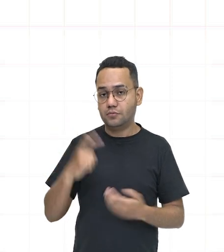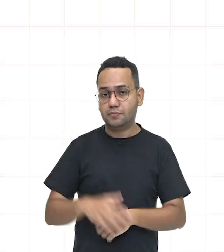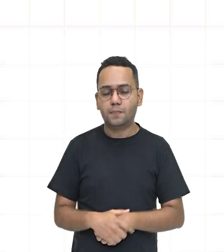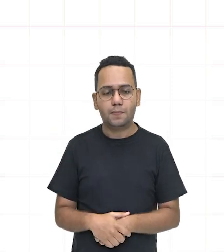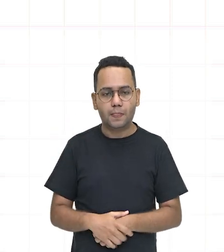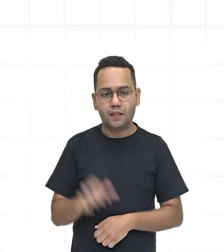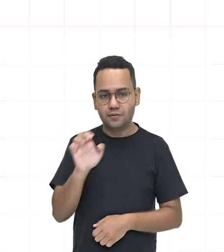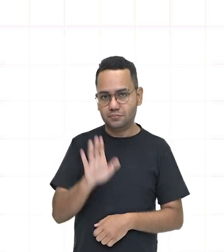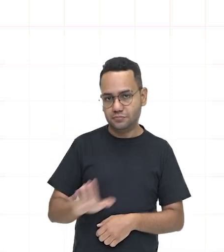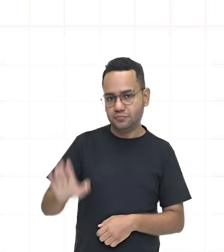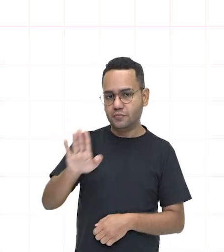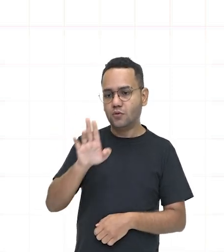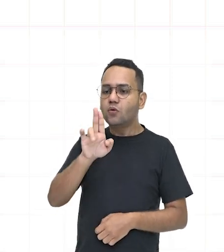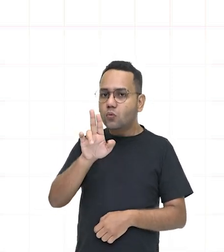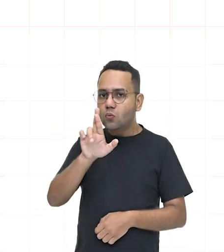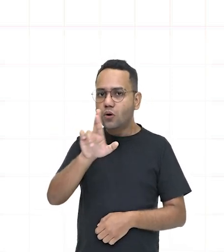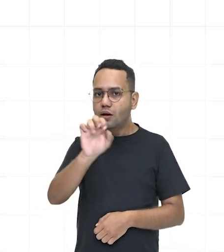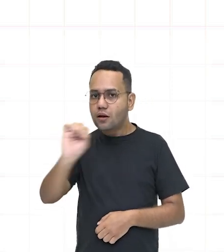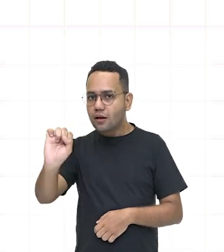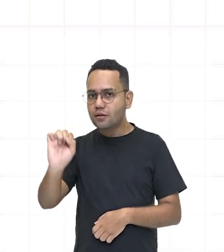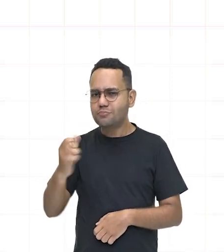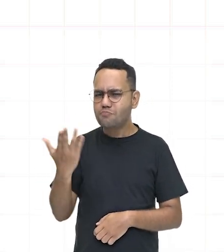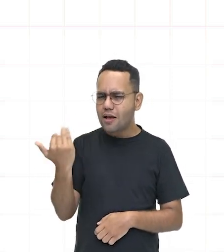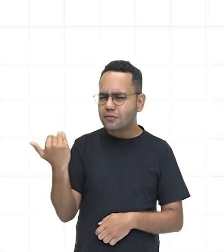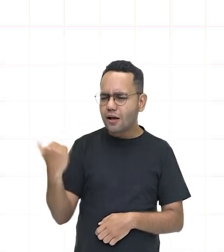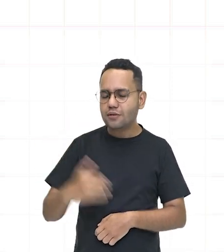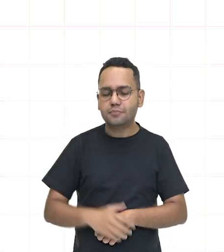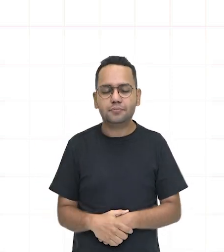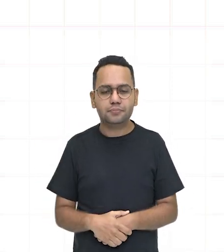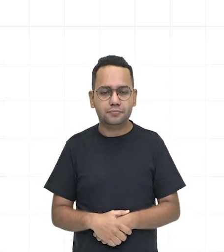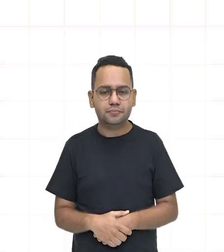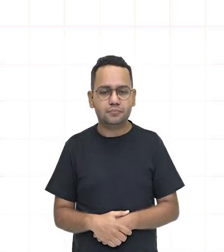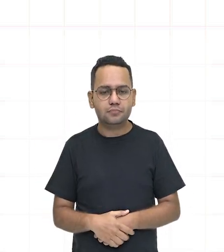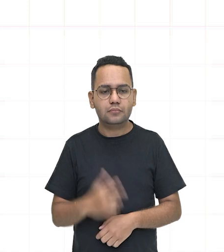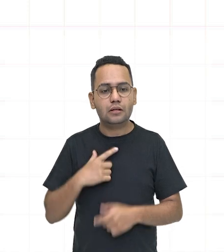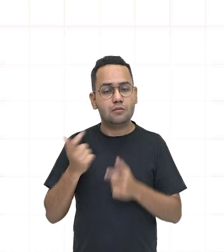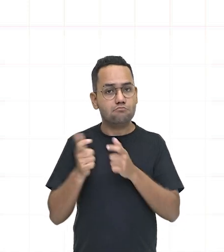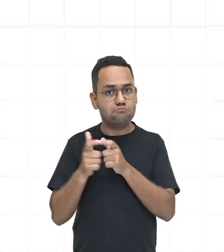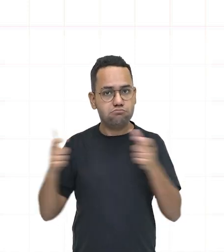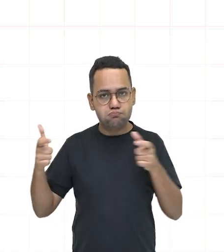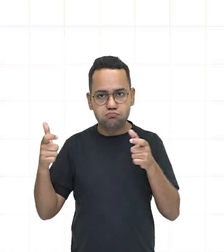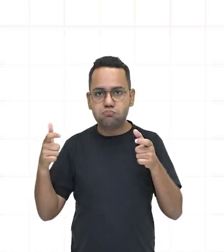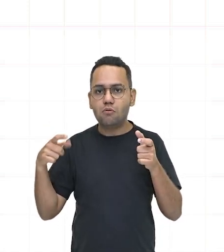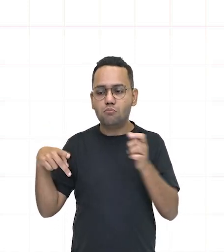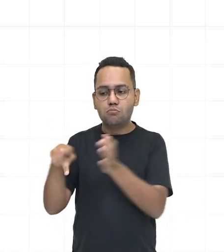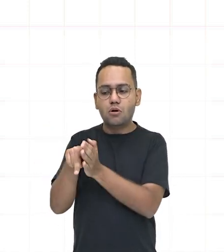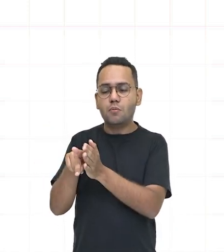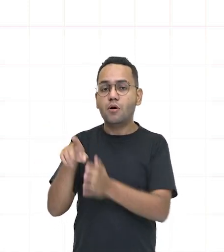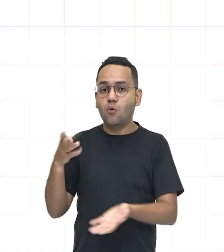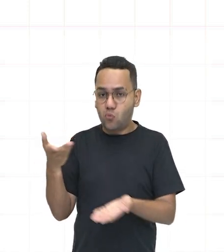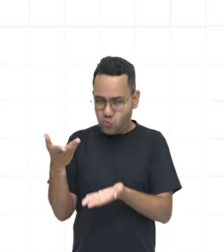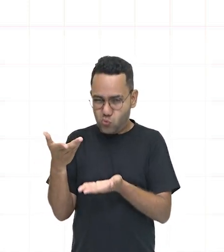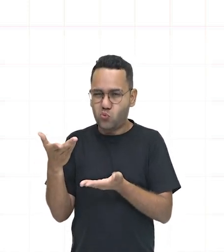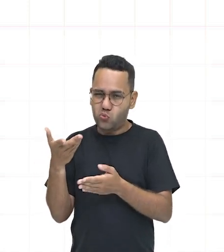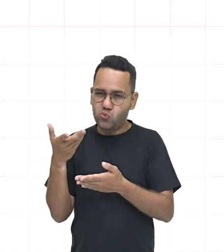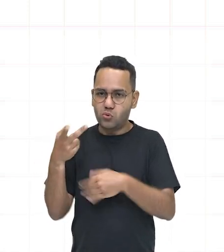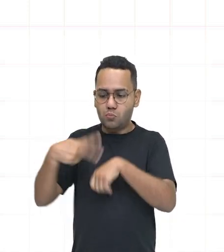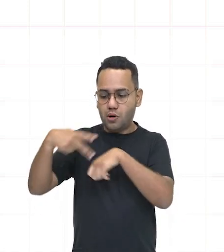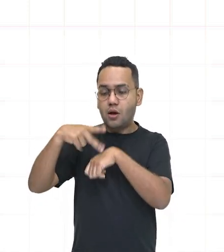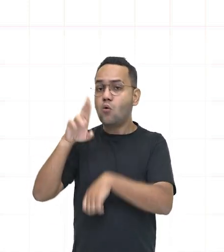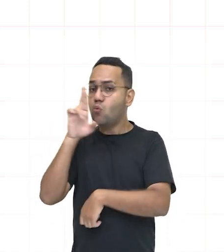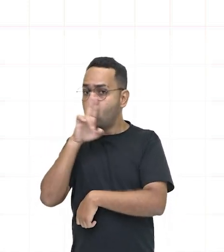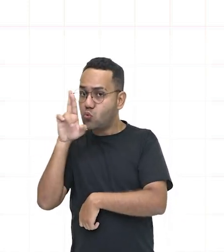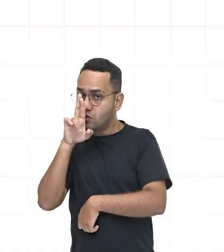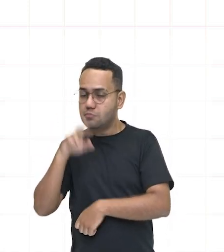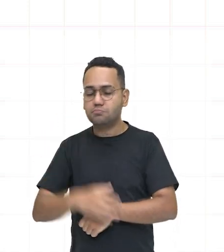a gente analisa melhor. Nós temos aí maior extensão territorial a Rússia, que acabou ali dominando realmente a parte da